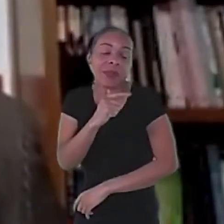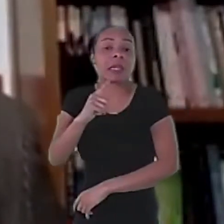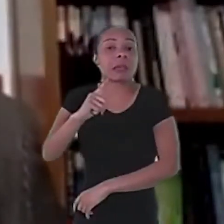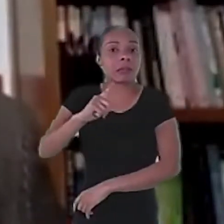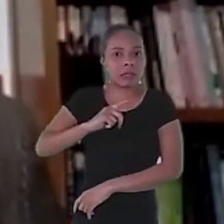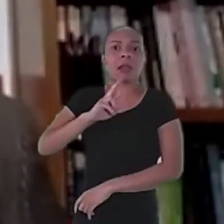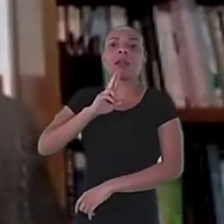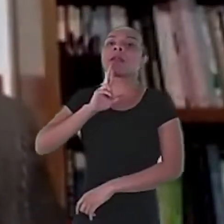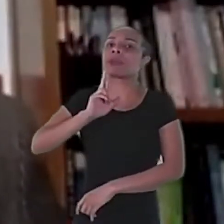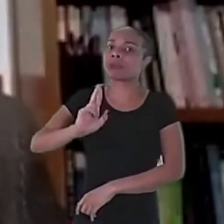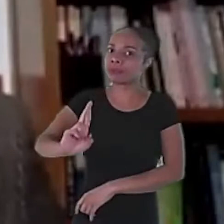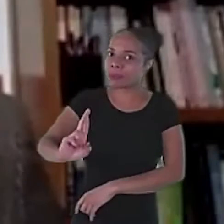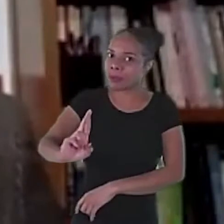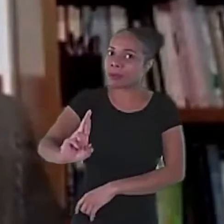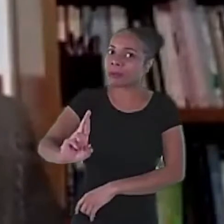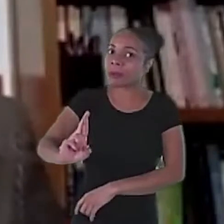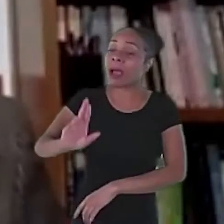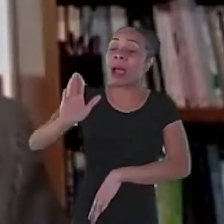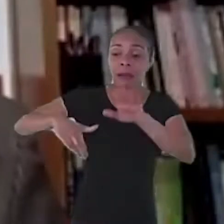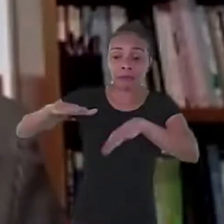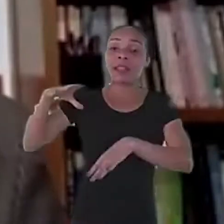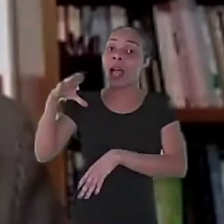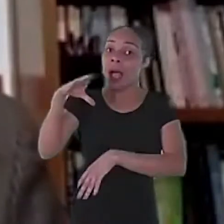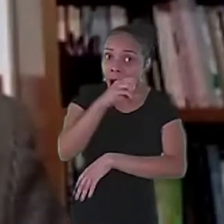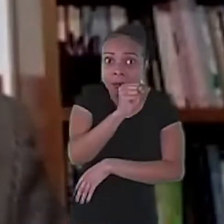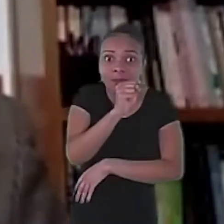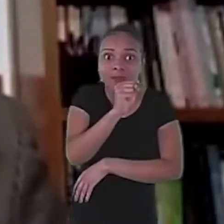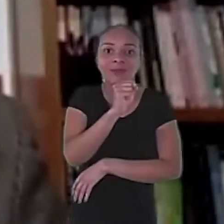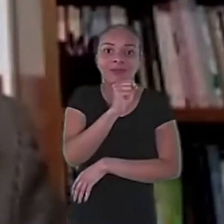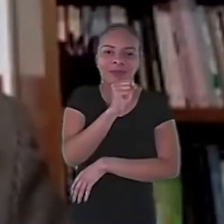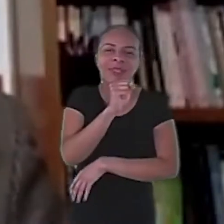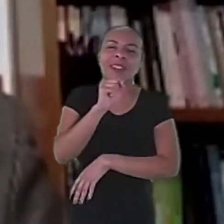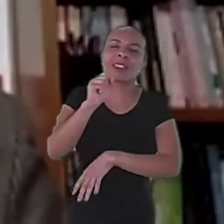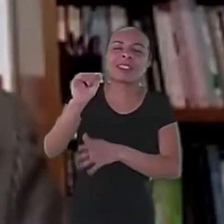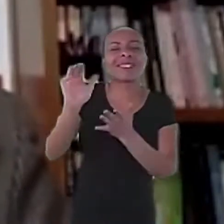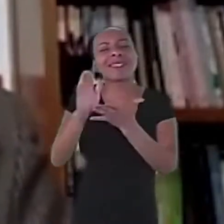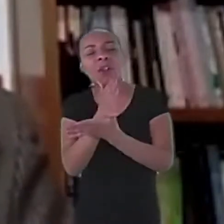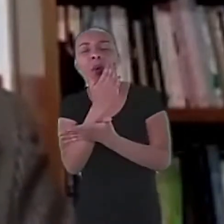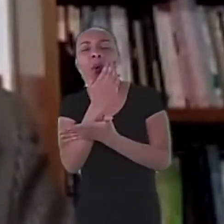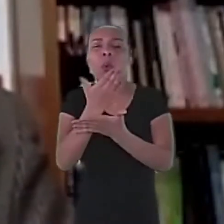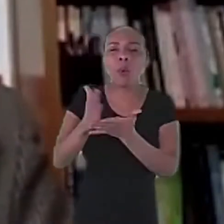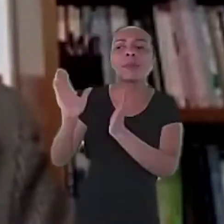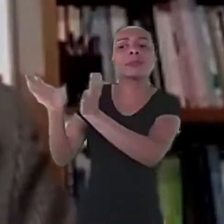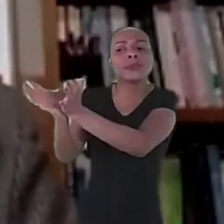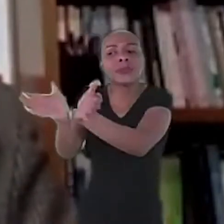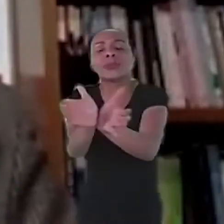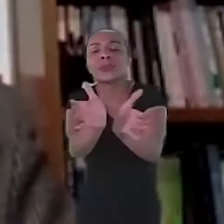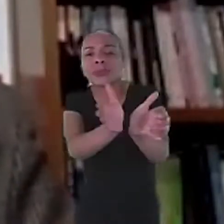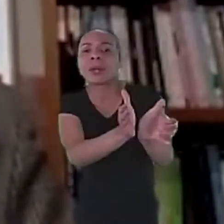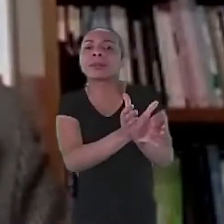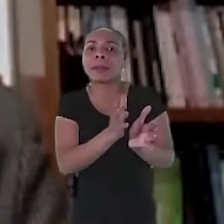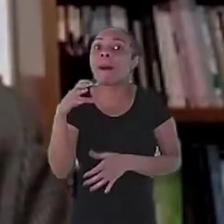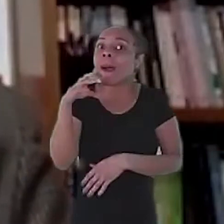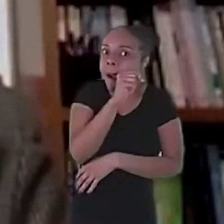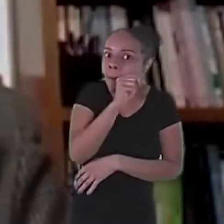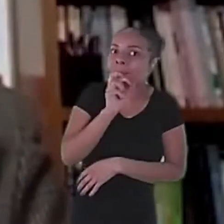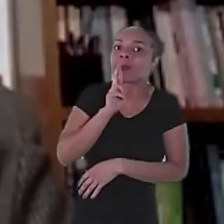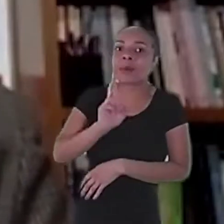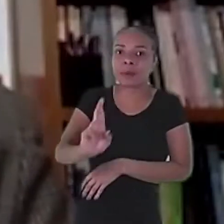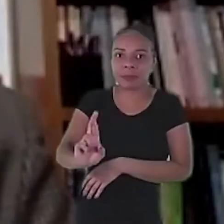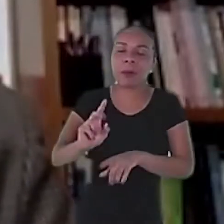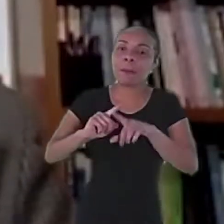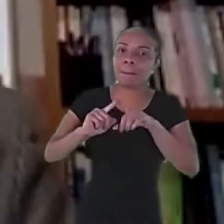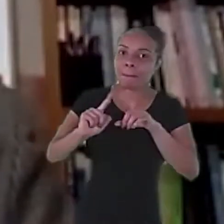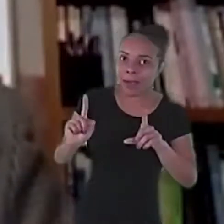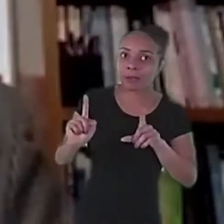resultados, às vezes, rápidos em algumas circunstâncias, mas no conjunto, no